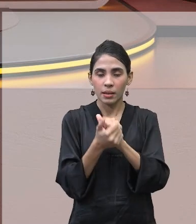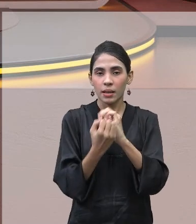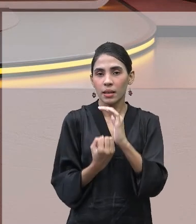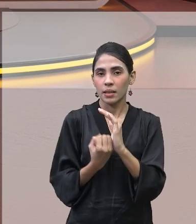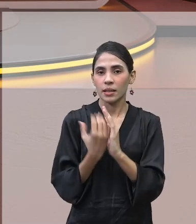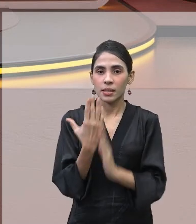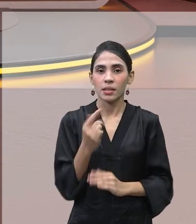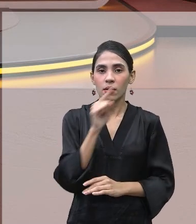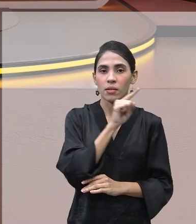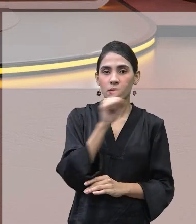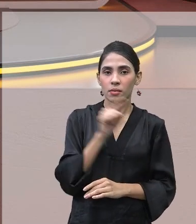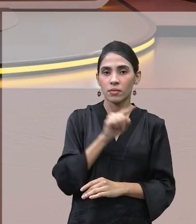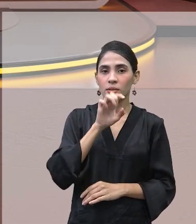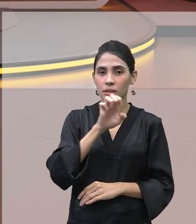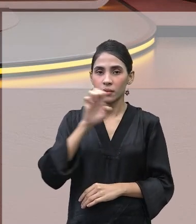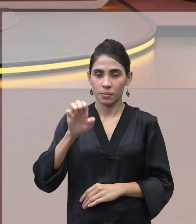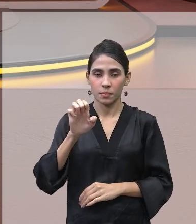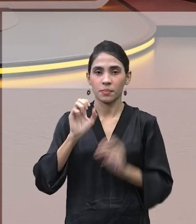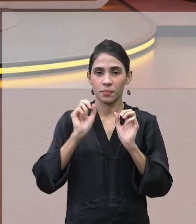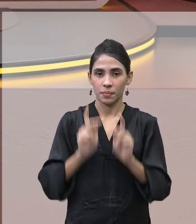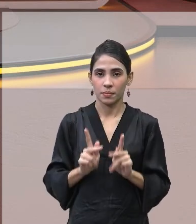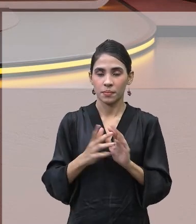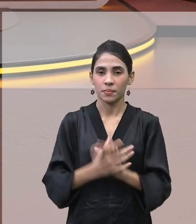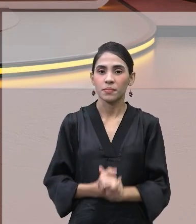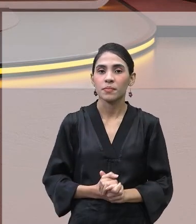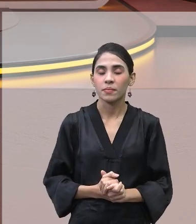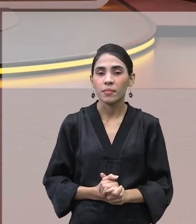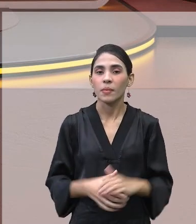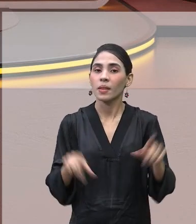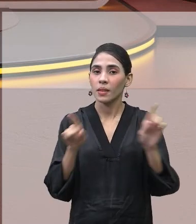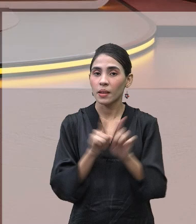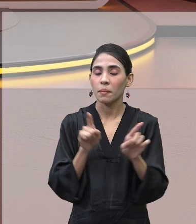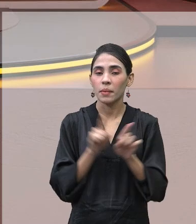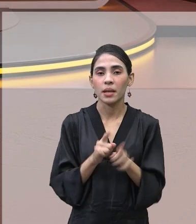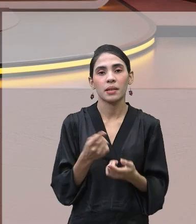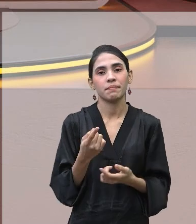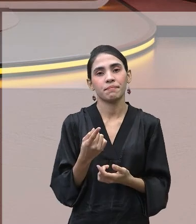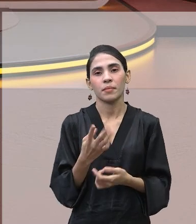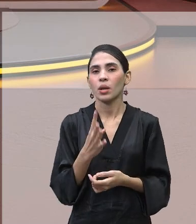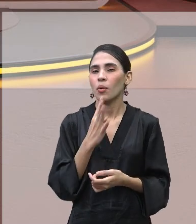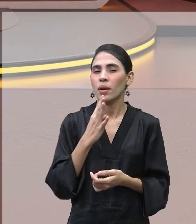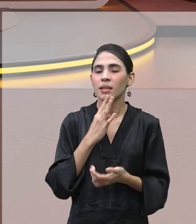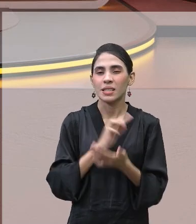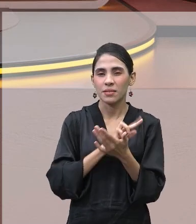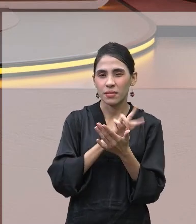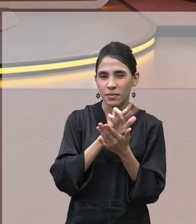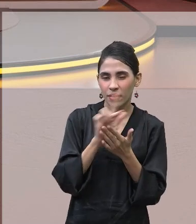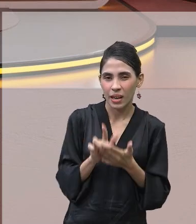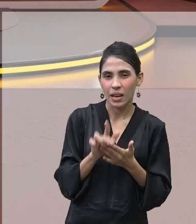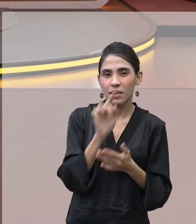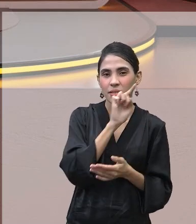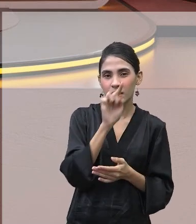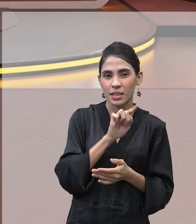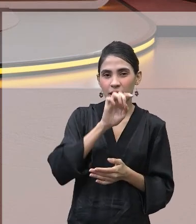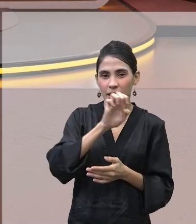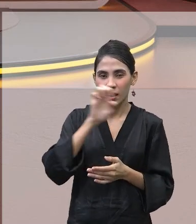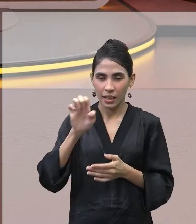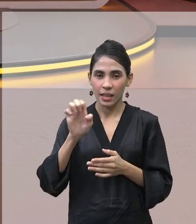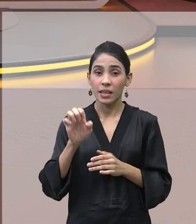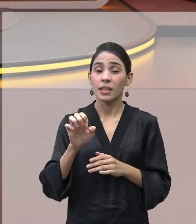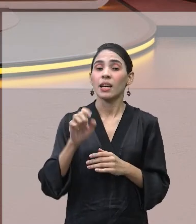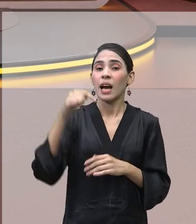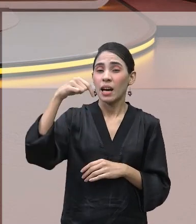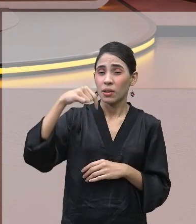implantação desse zoneamento. A gente conhece aí vários zoneamentos, então no Brasil todo nós